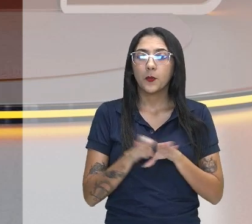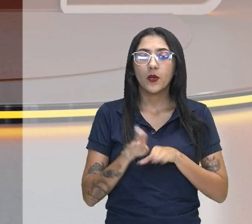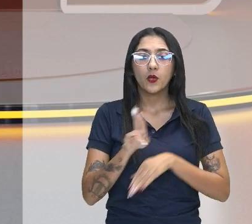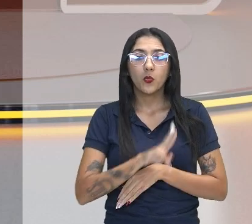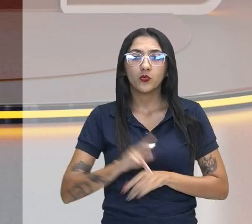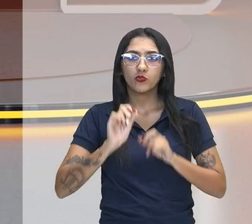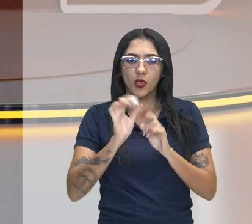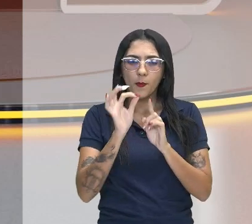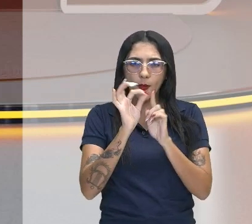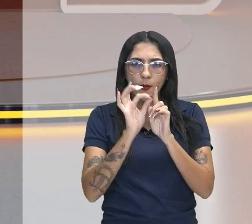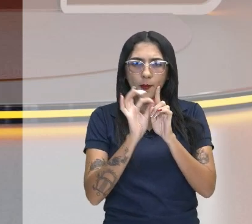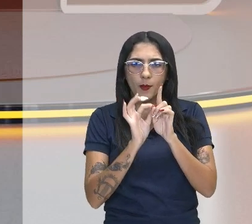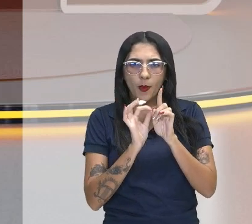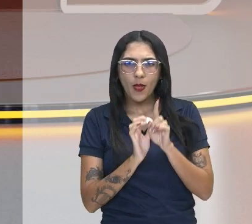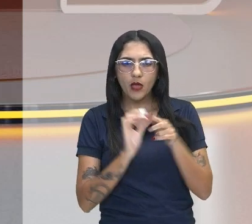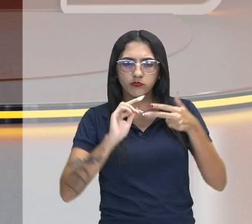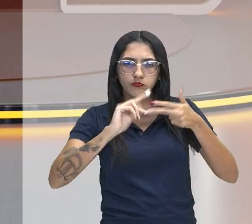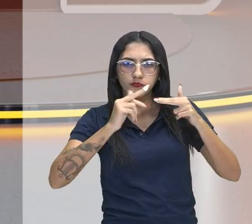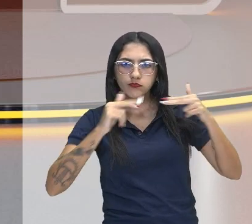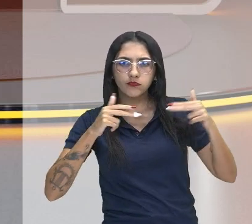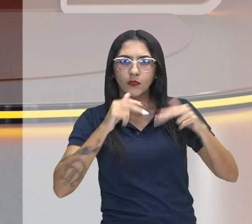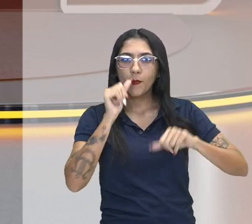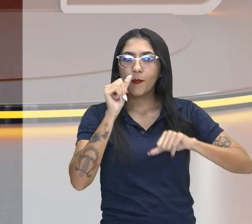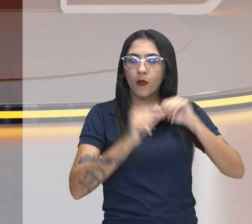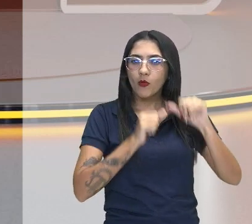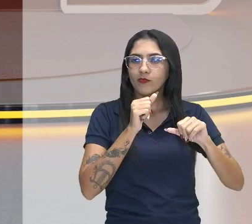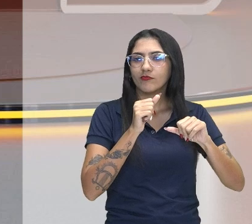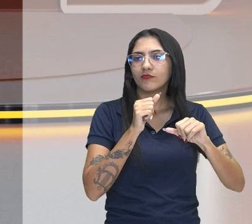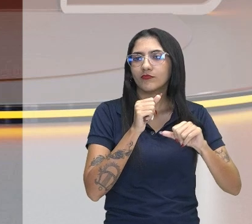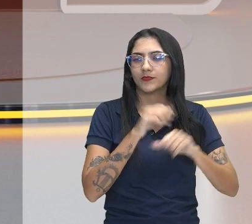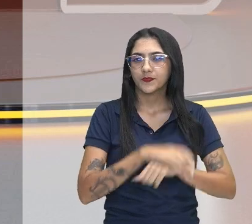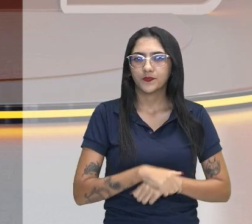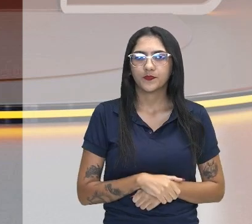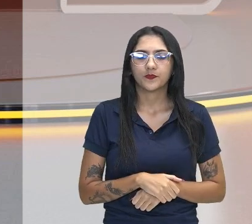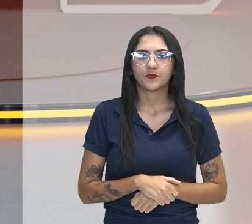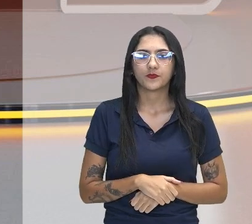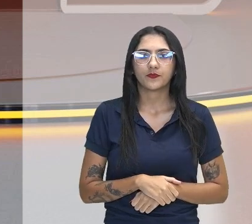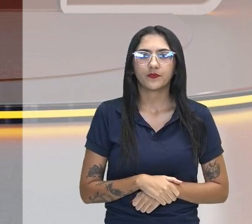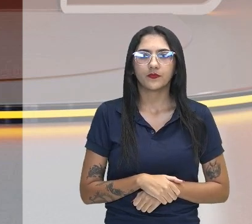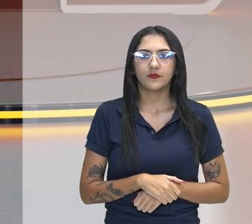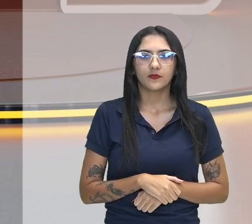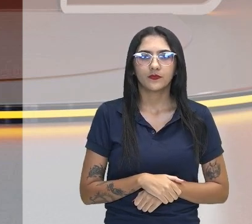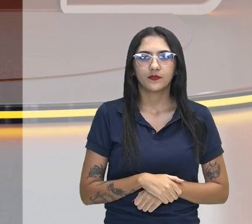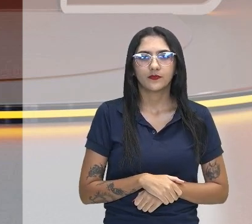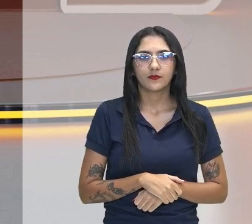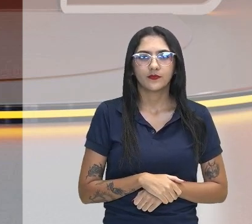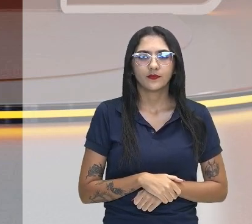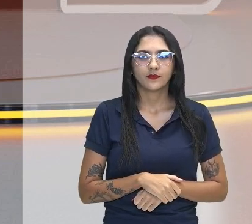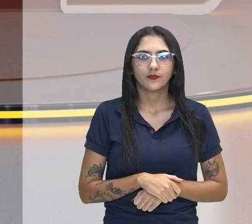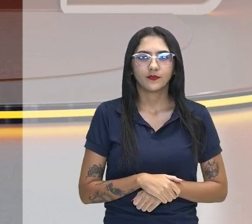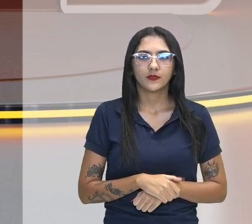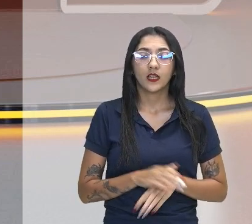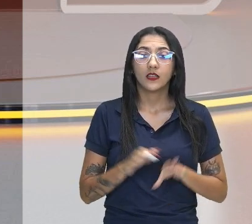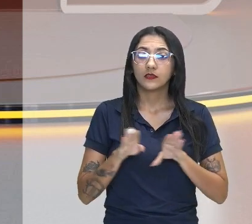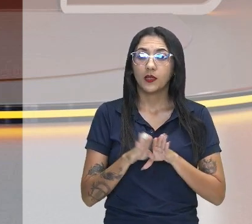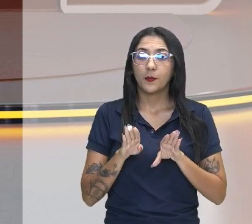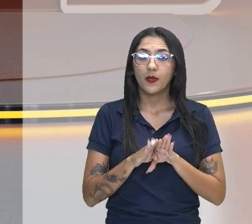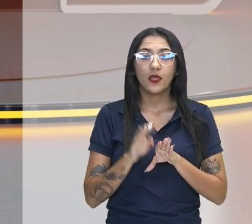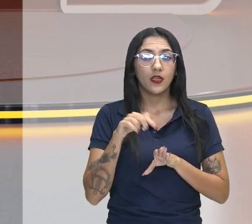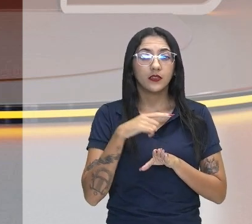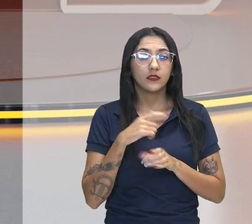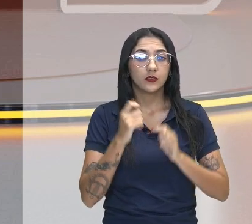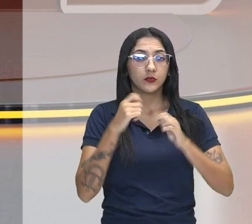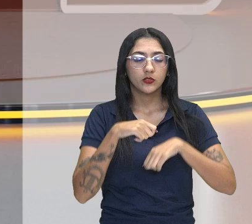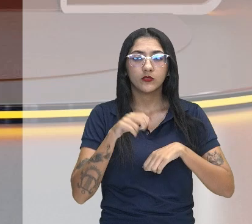sementes geneticamente modificadas, tá? Permite também que essa utilização de